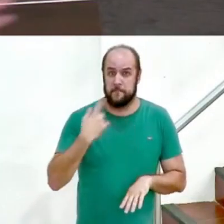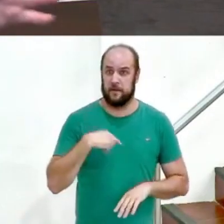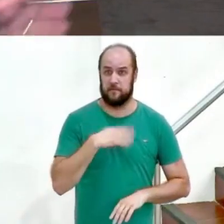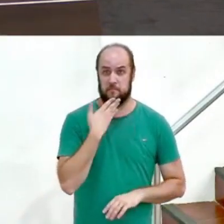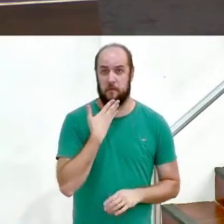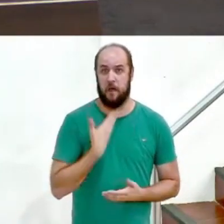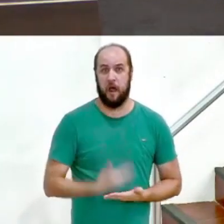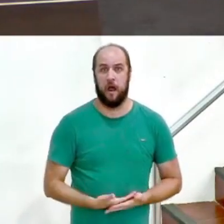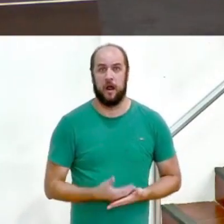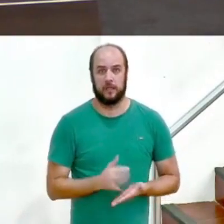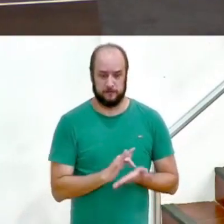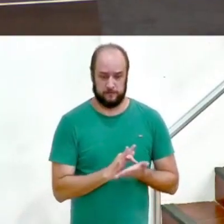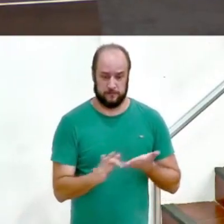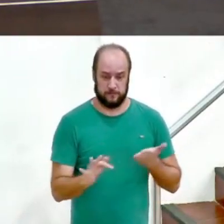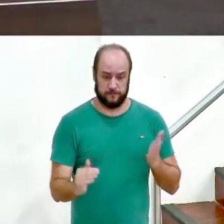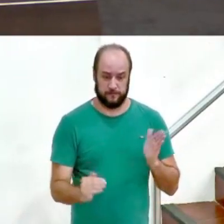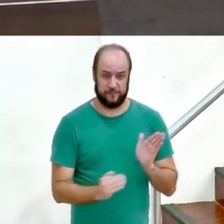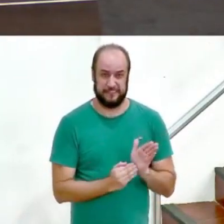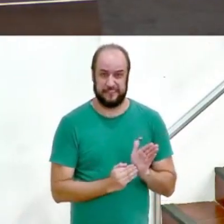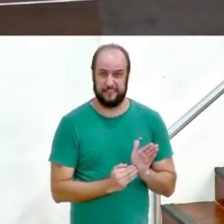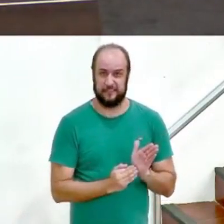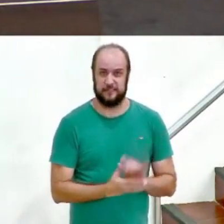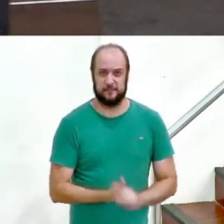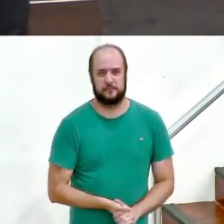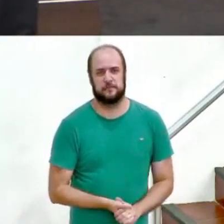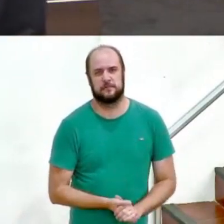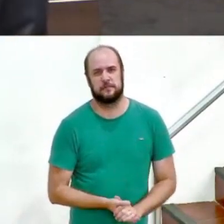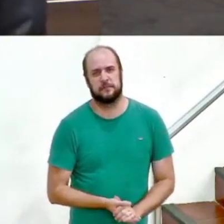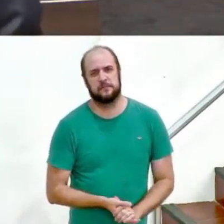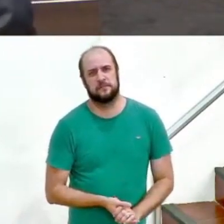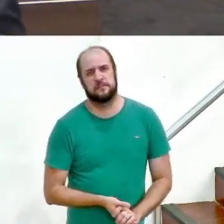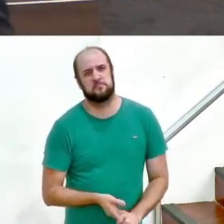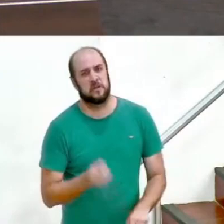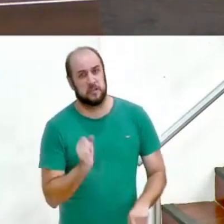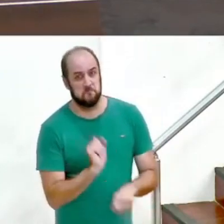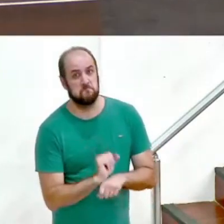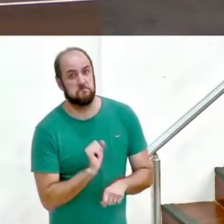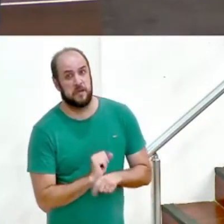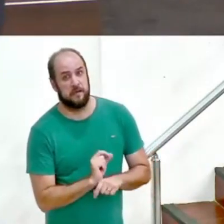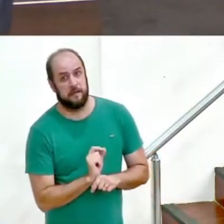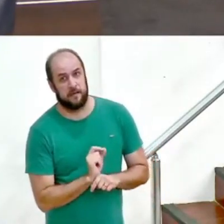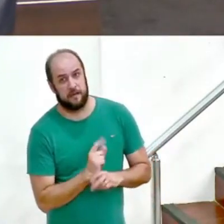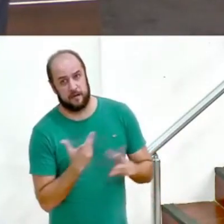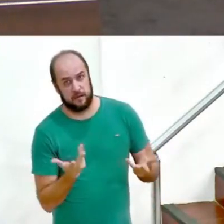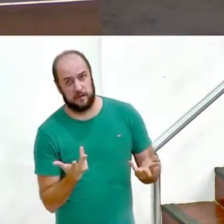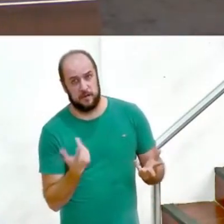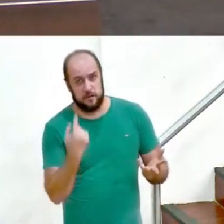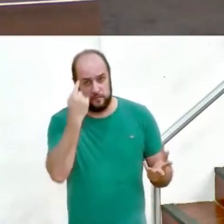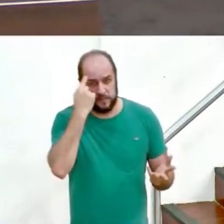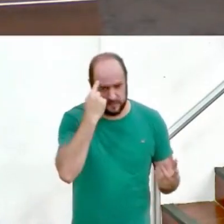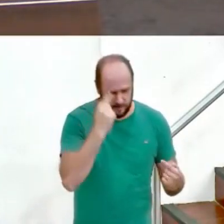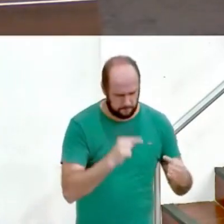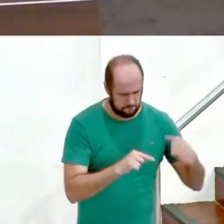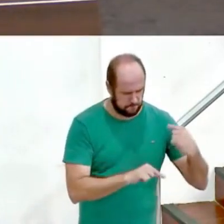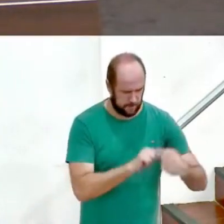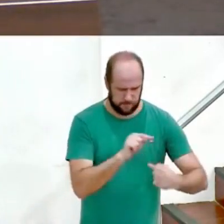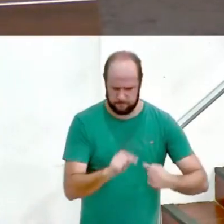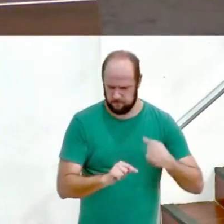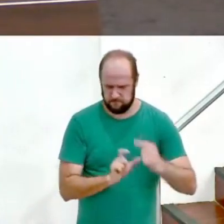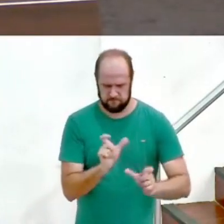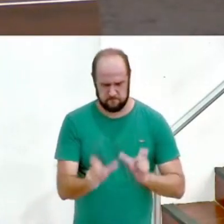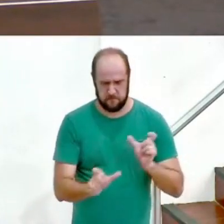é a última frase. O que se espera claramente de uma sequência de palavras